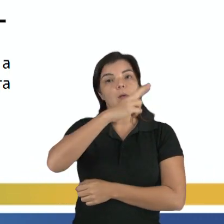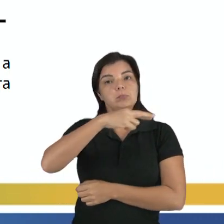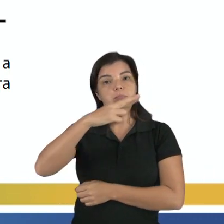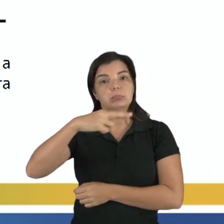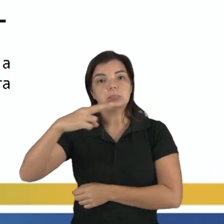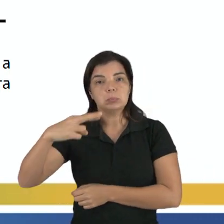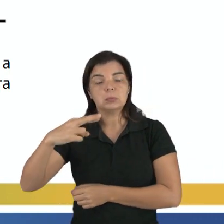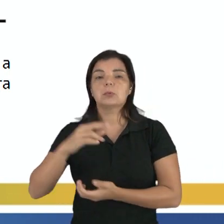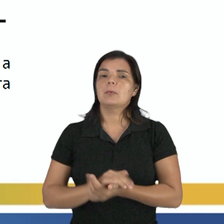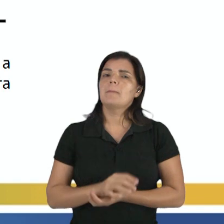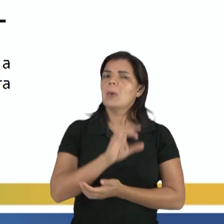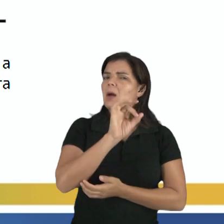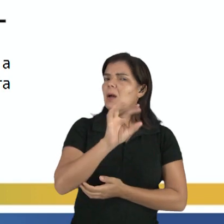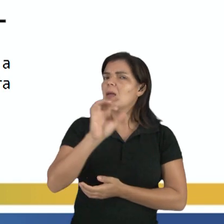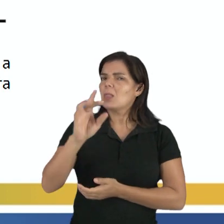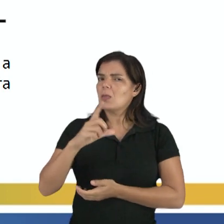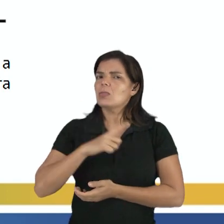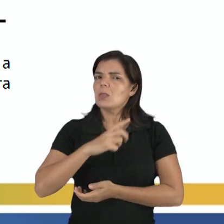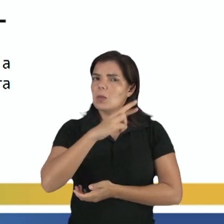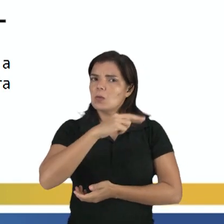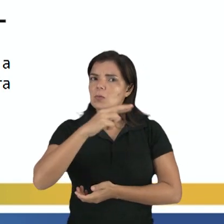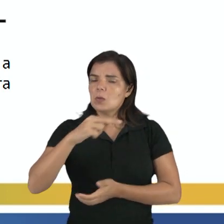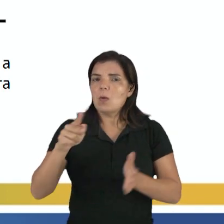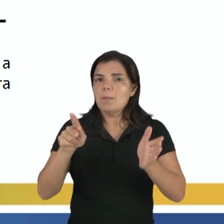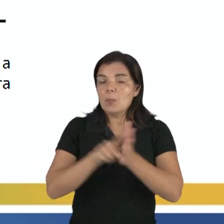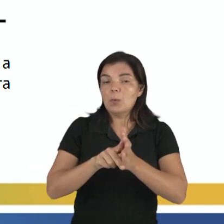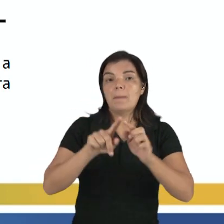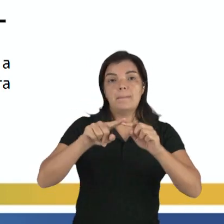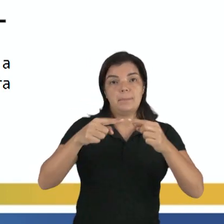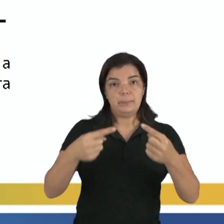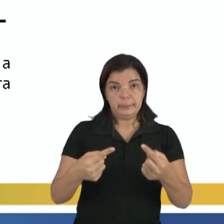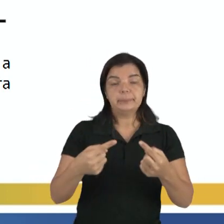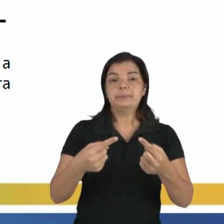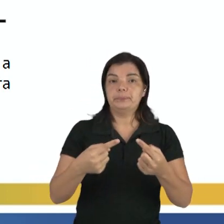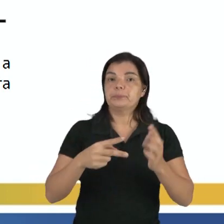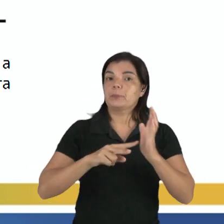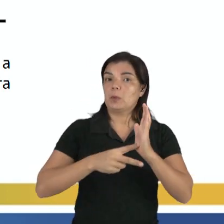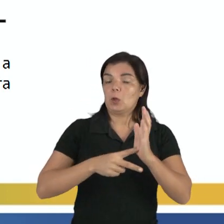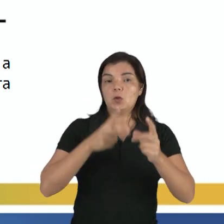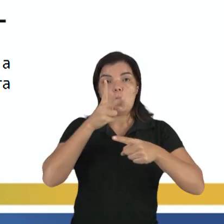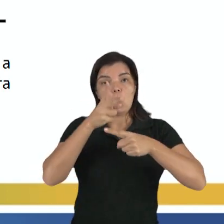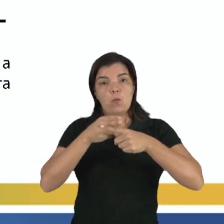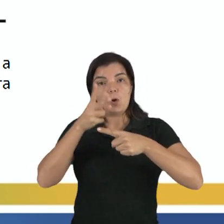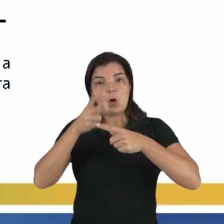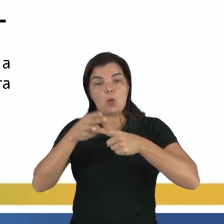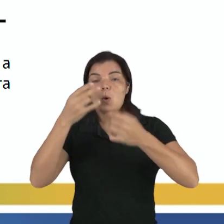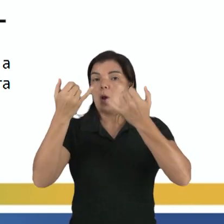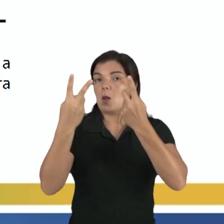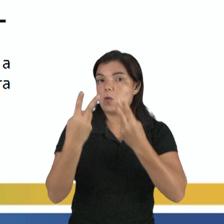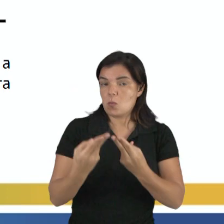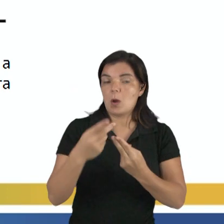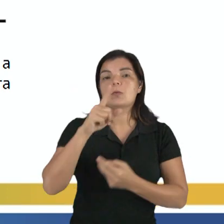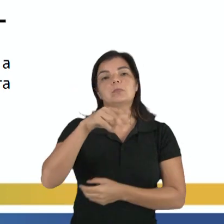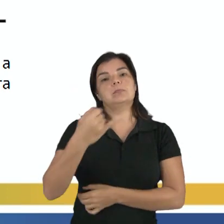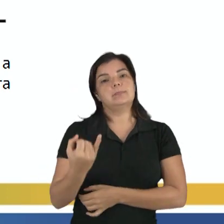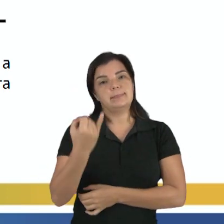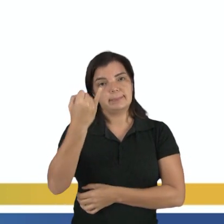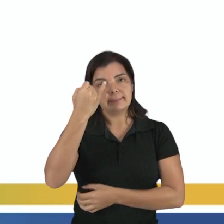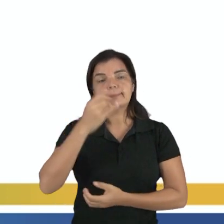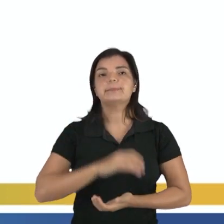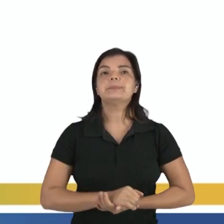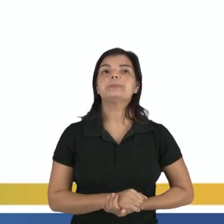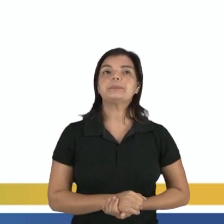resistência Tá mas cada um tem sua resistência própria né então a associação em série A corrente elétrica é igual isso é muito importante